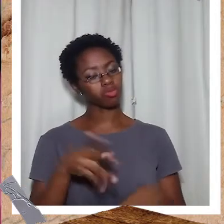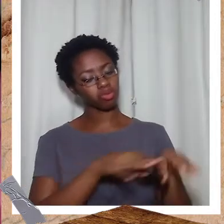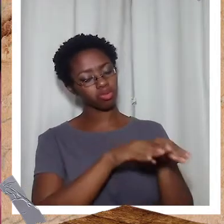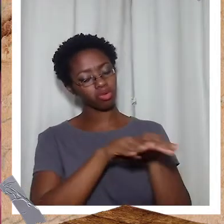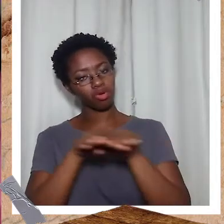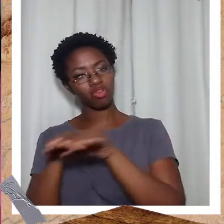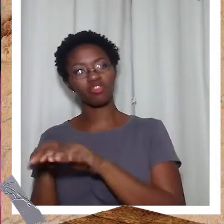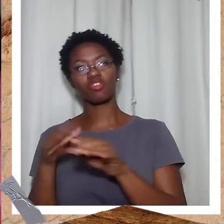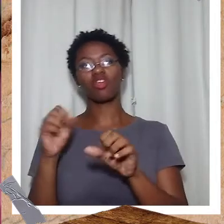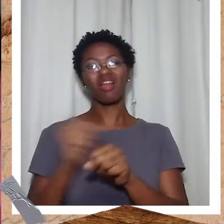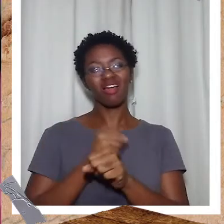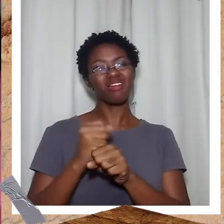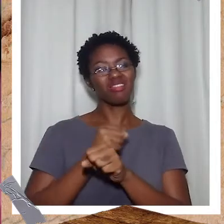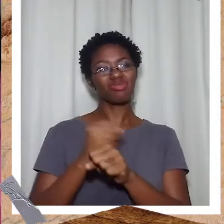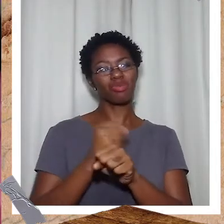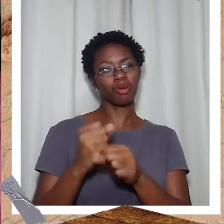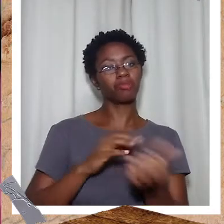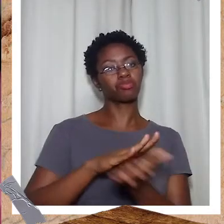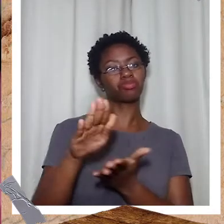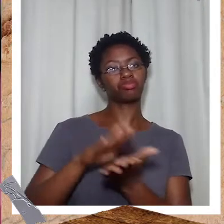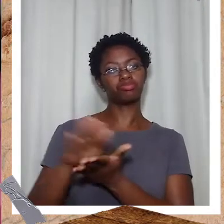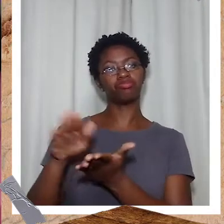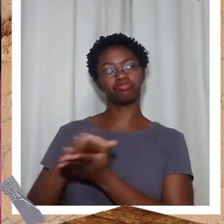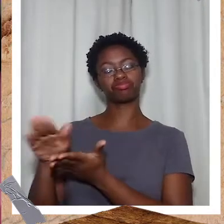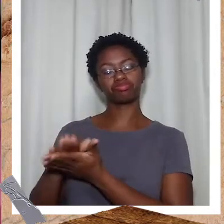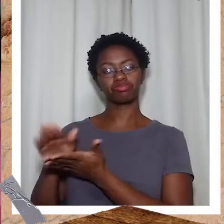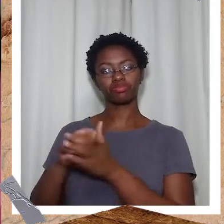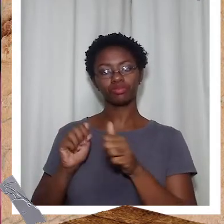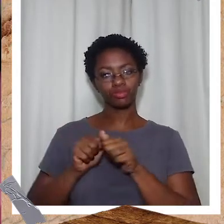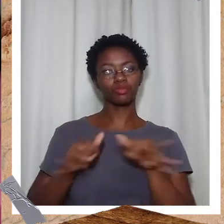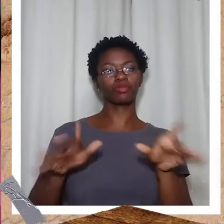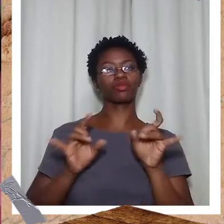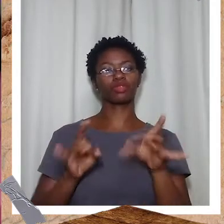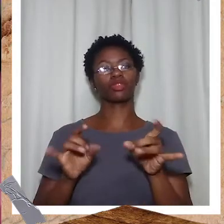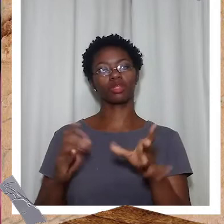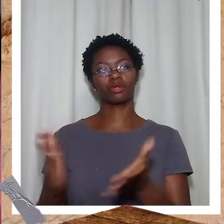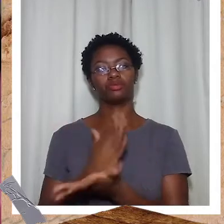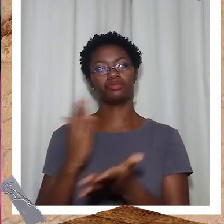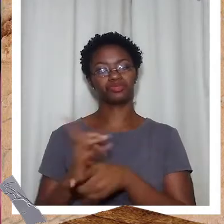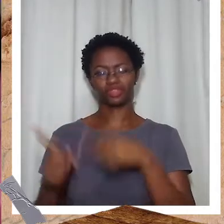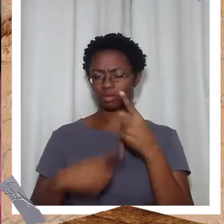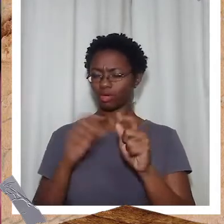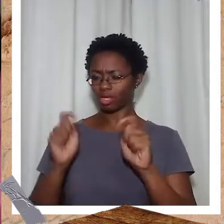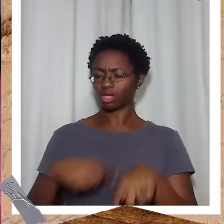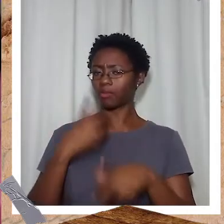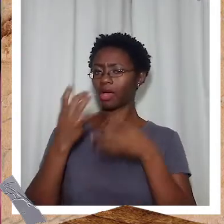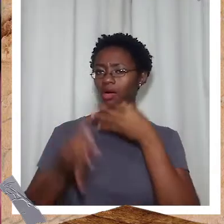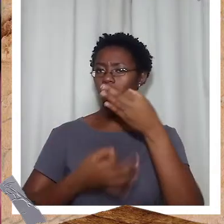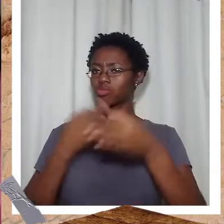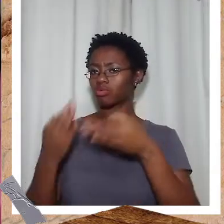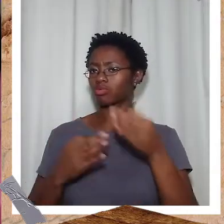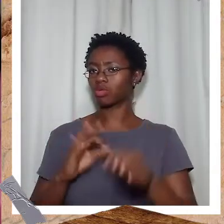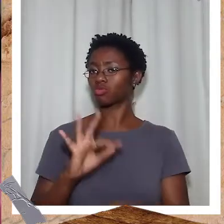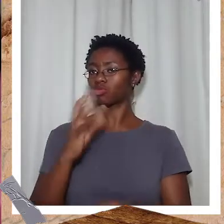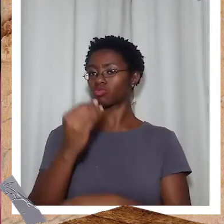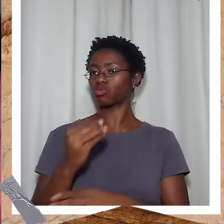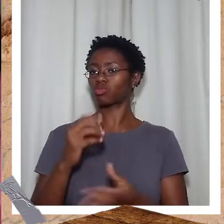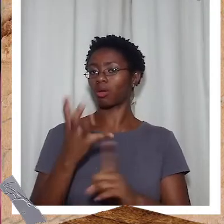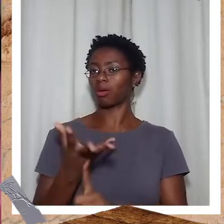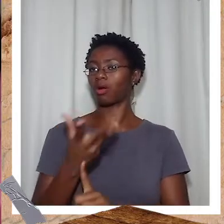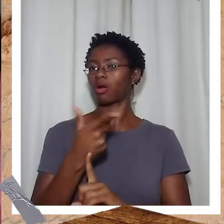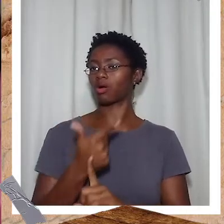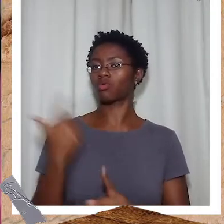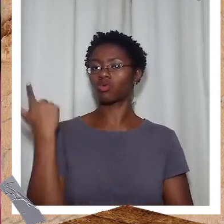durante décadas para a publicação. Depois a gente pode comentar um pouco sobre o que a Carolina conseguiu publicar. Então, dessa